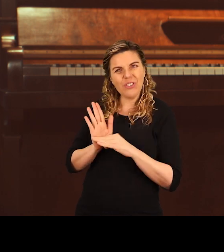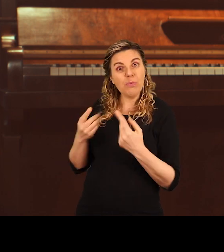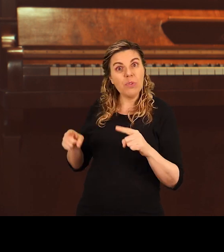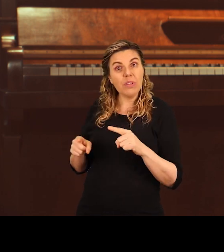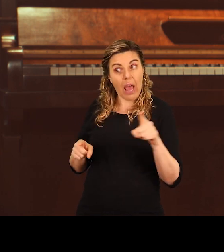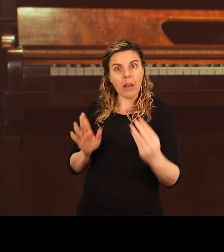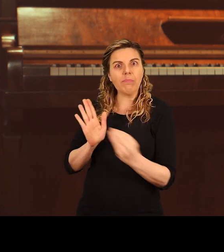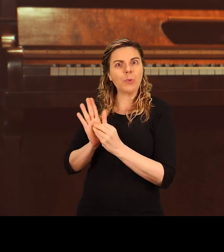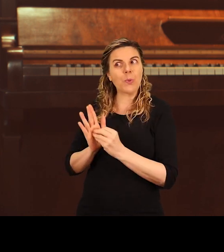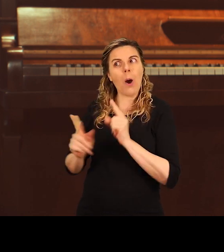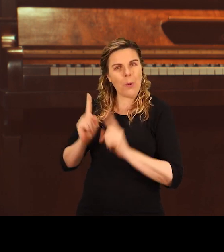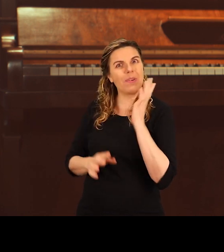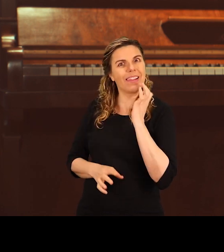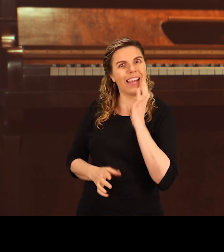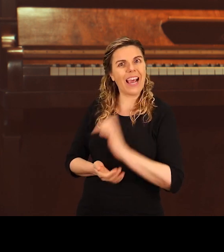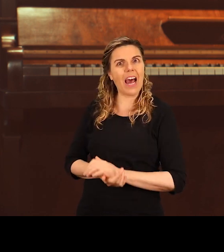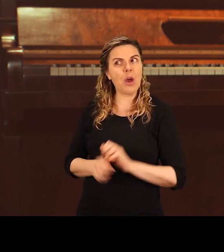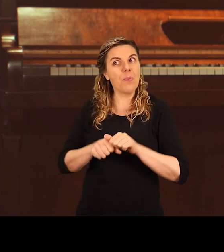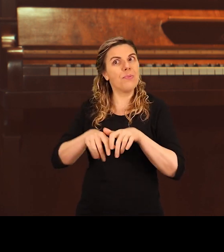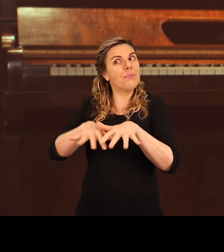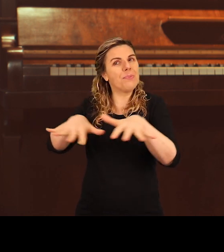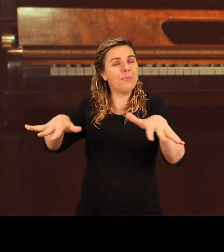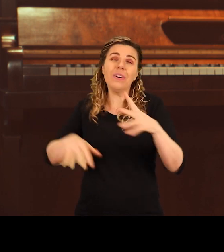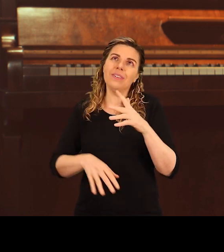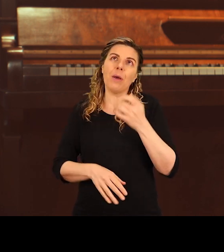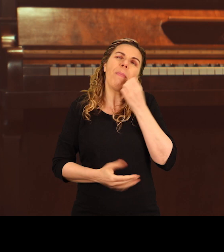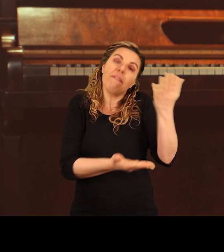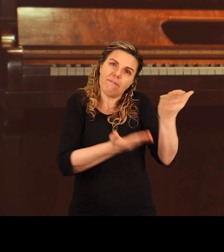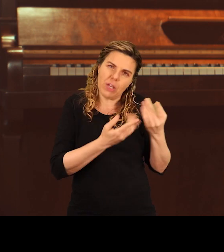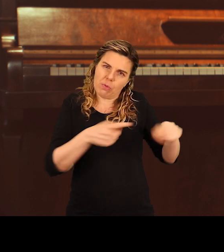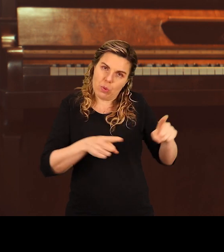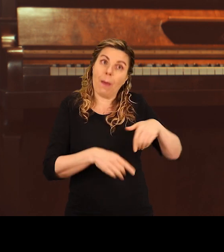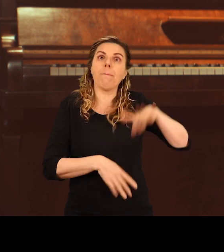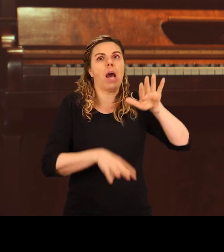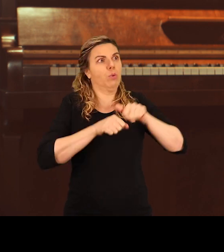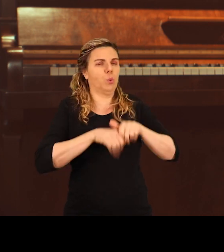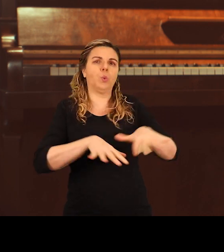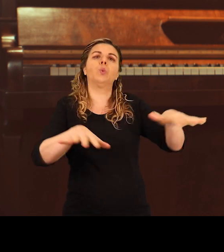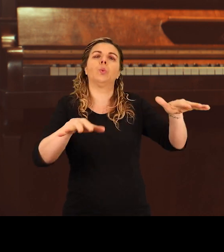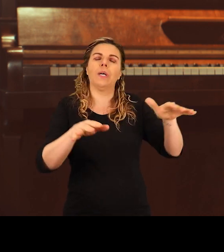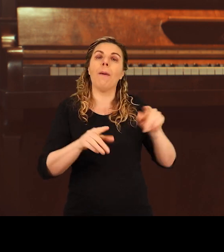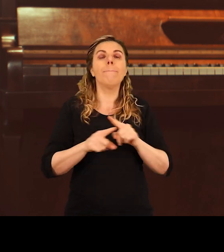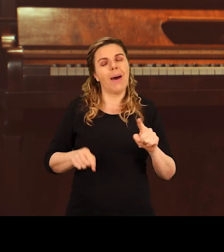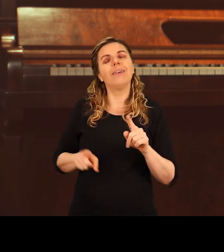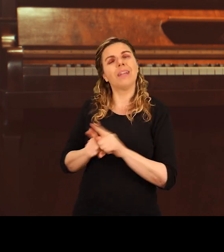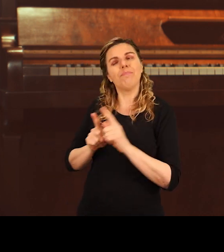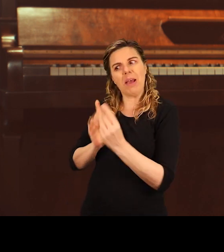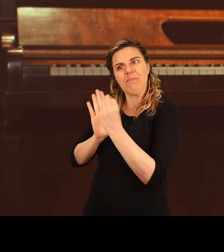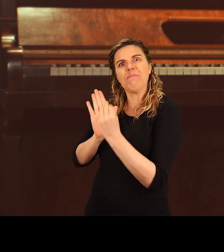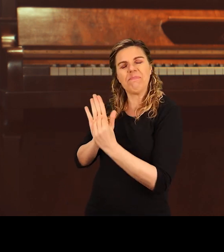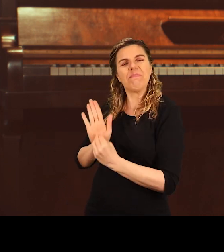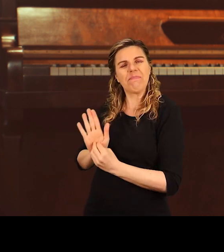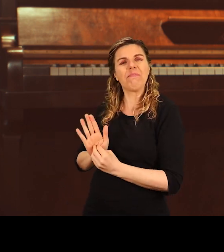também foi expandida por aí. Não foi que nem Bem-Vindo, Bem-Vindo acabou sendo mais orgânico, mas entrou em